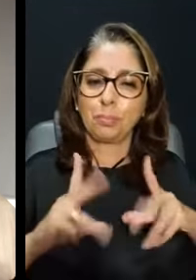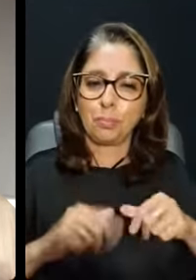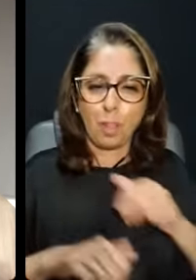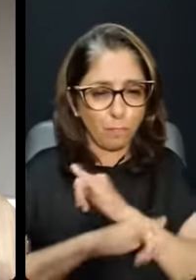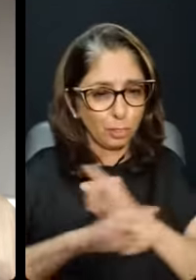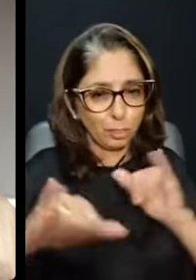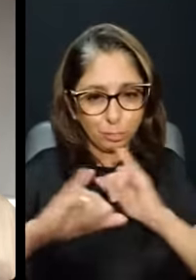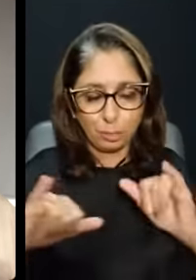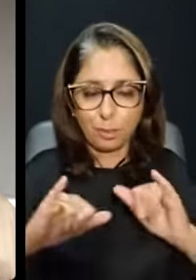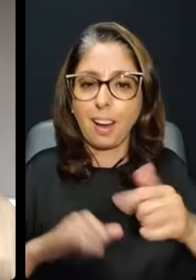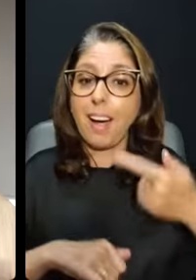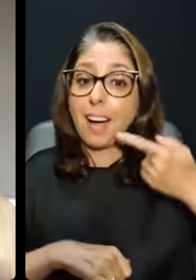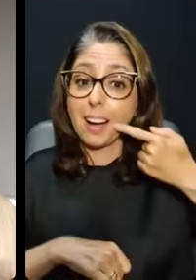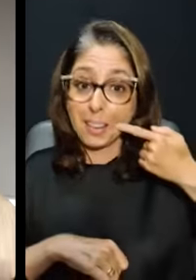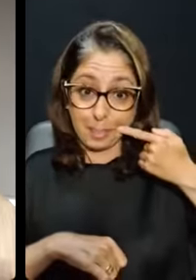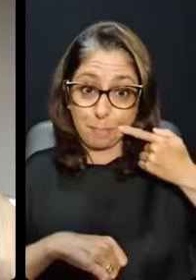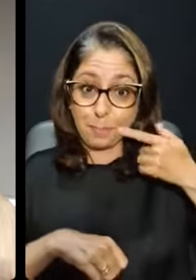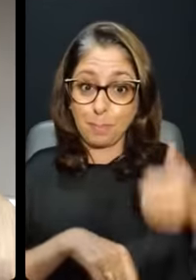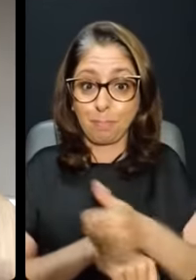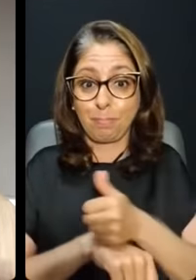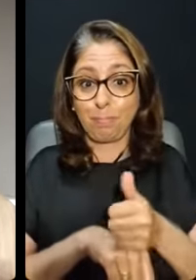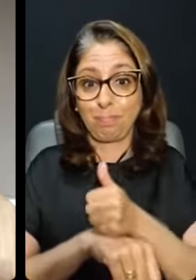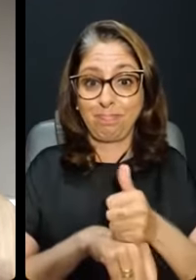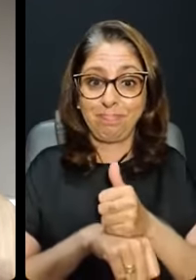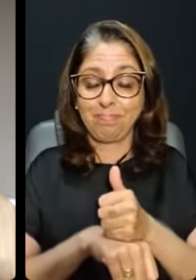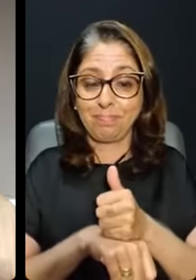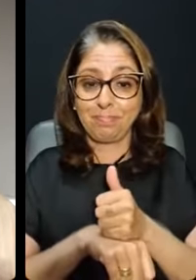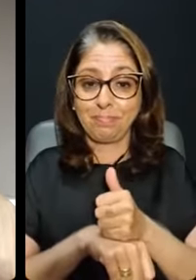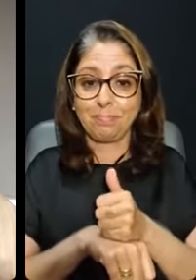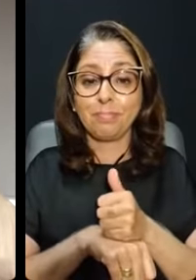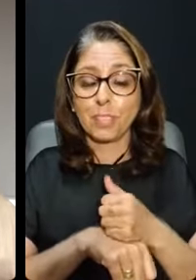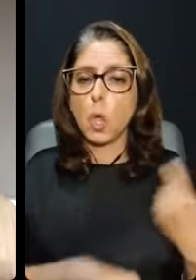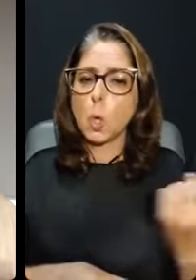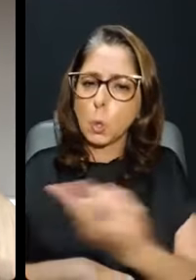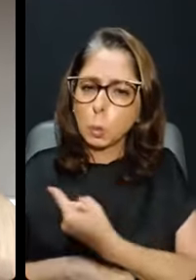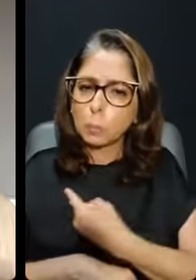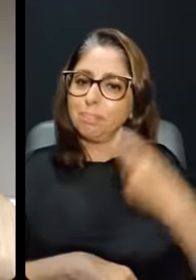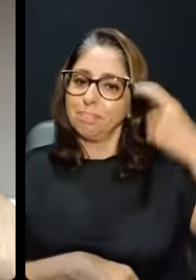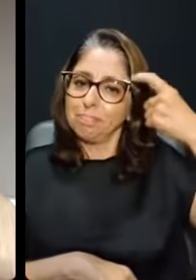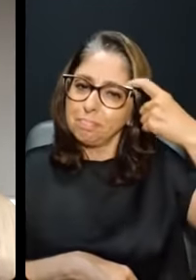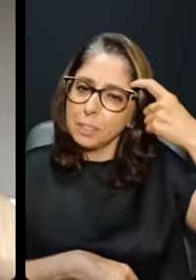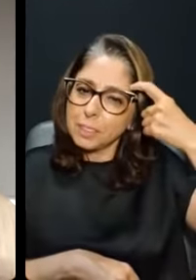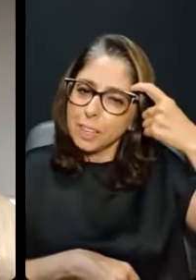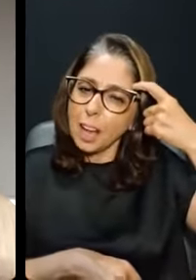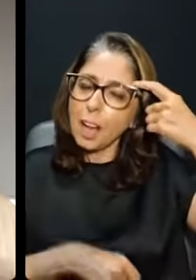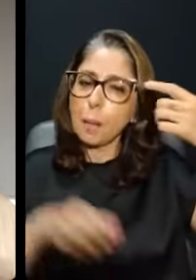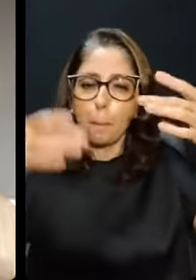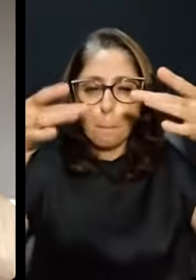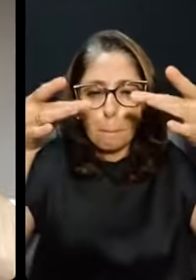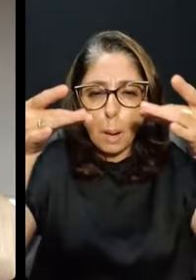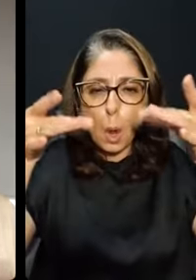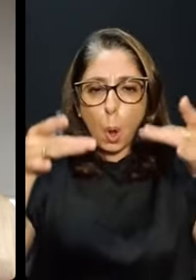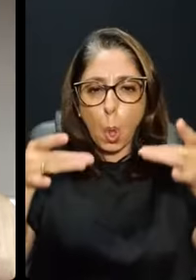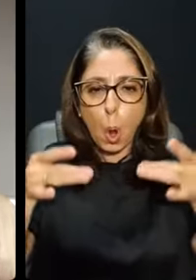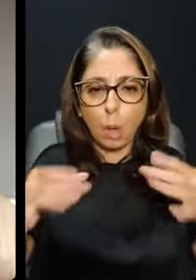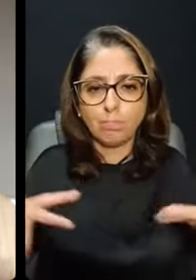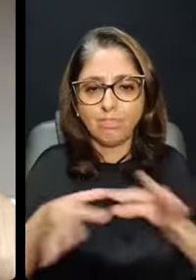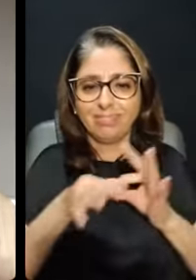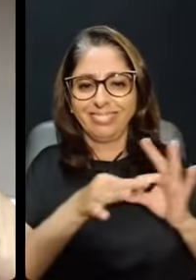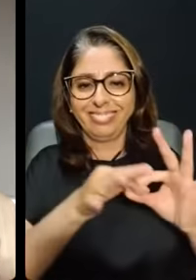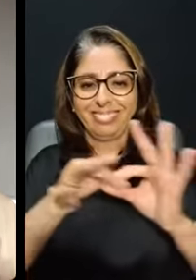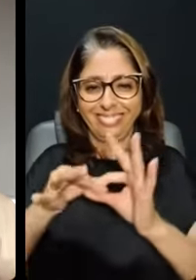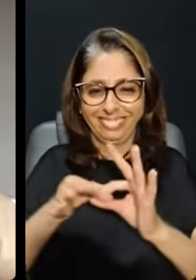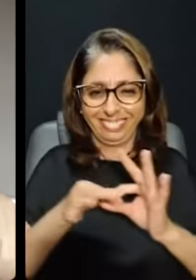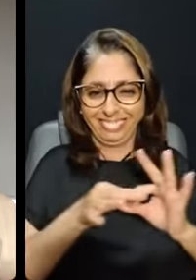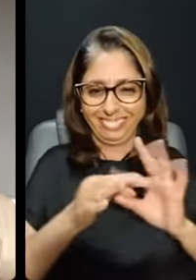Gabriela. E a gente possa pensar mais sobre todos esses fatores que unem e que nos levam nessa direção da